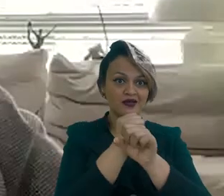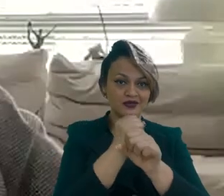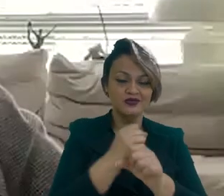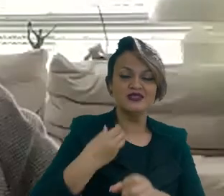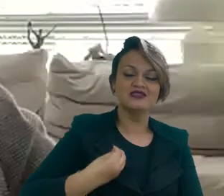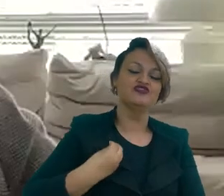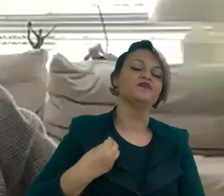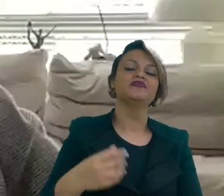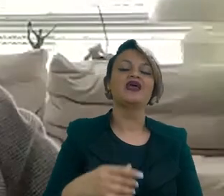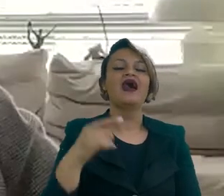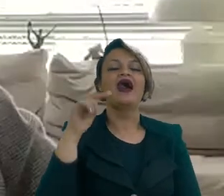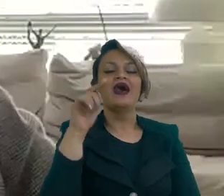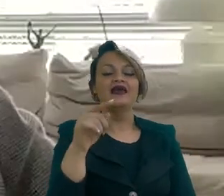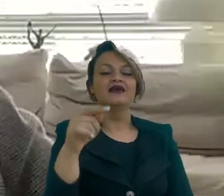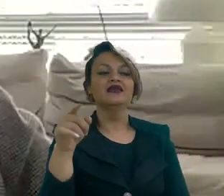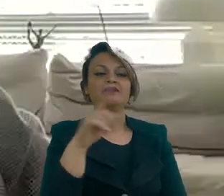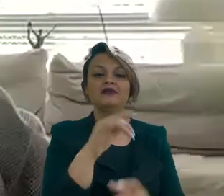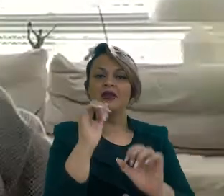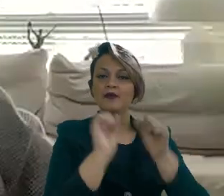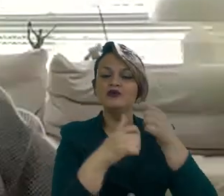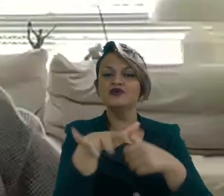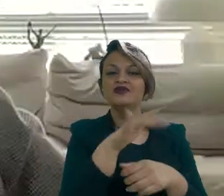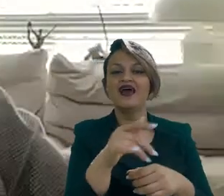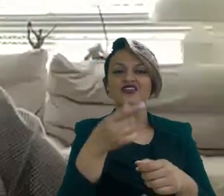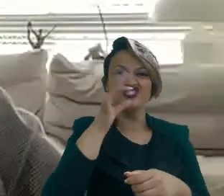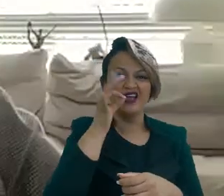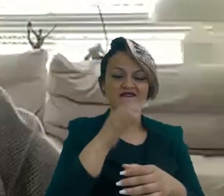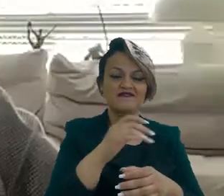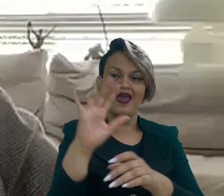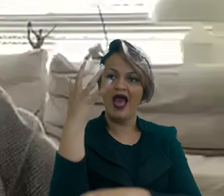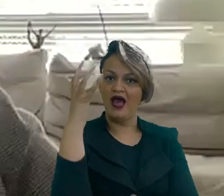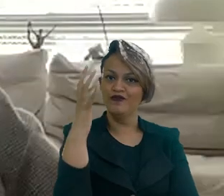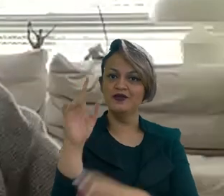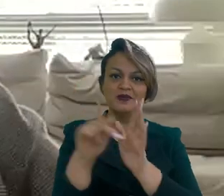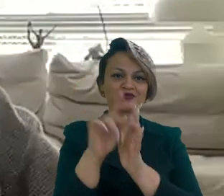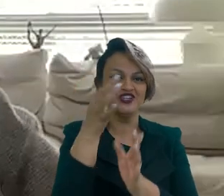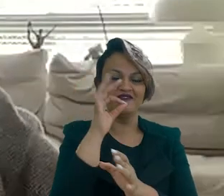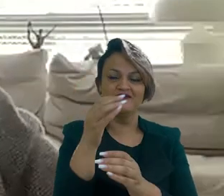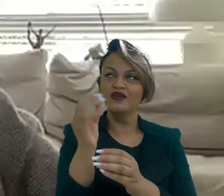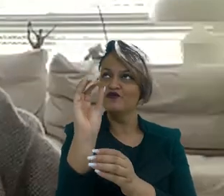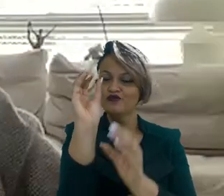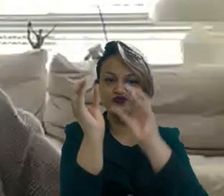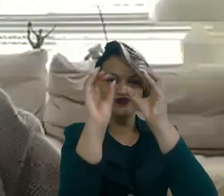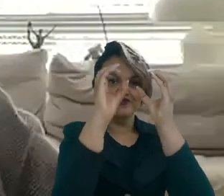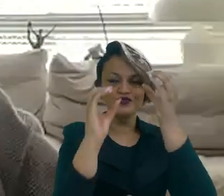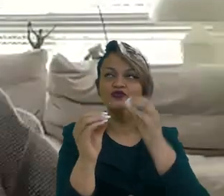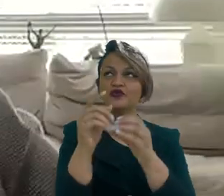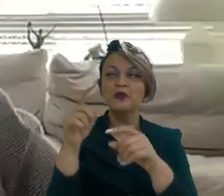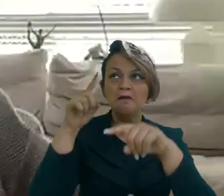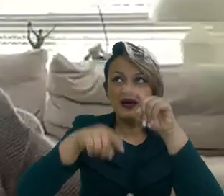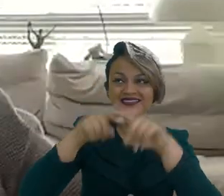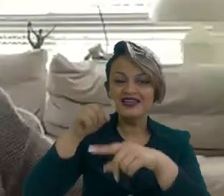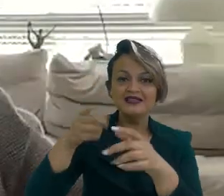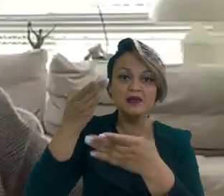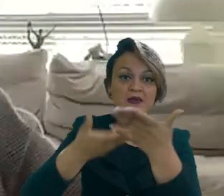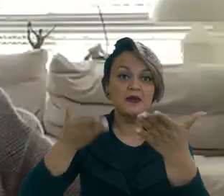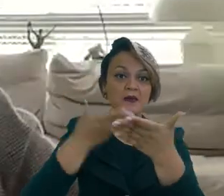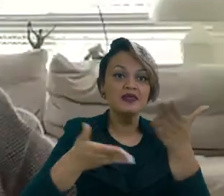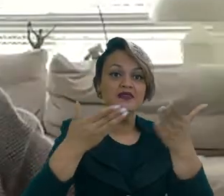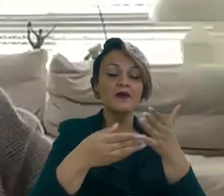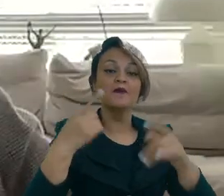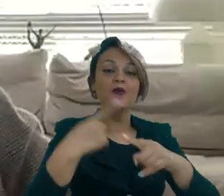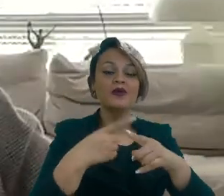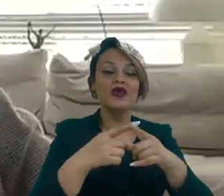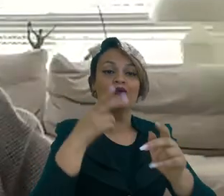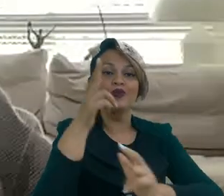acontecimento depois Deus nossos produtores de café perderem muito da sua mercadoria com